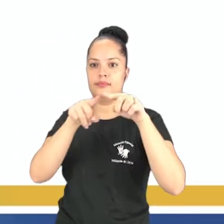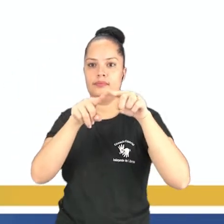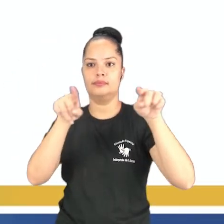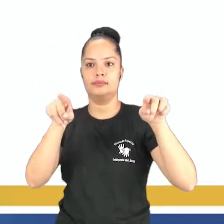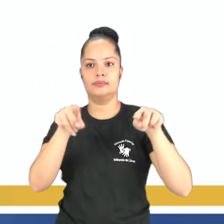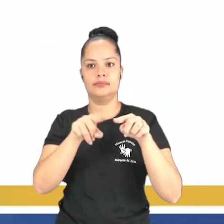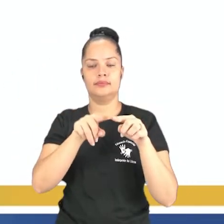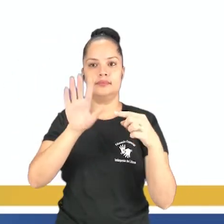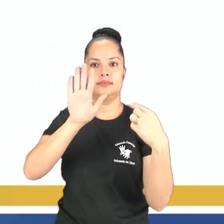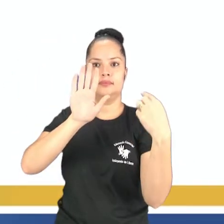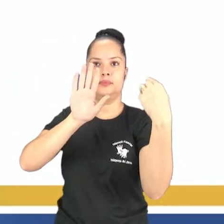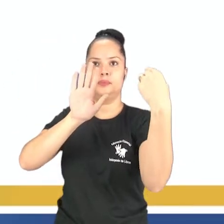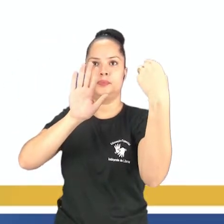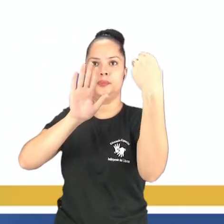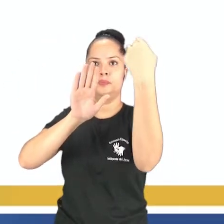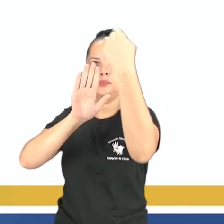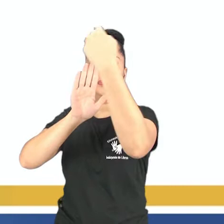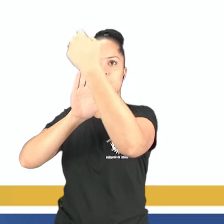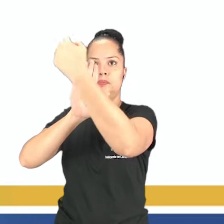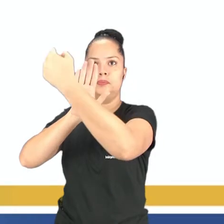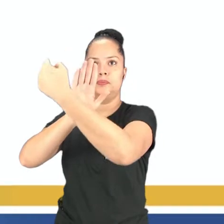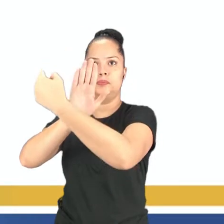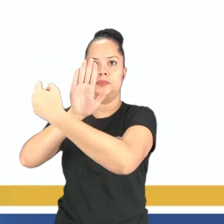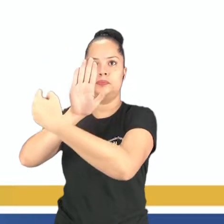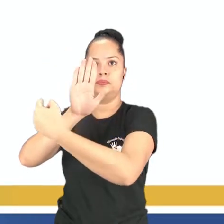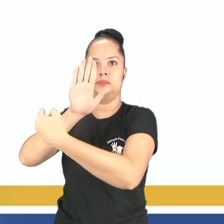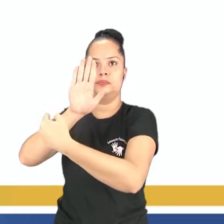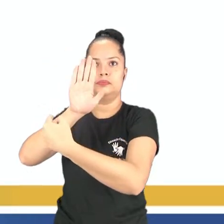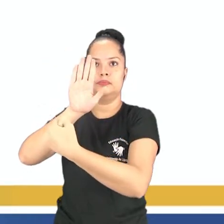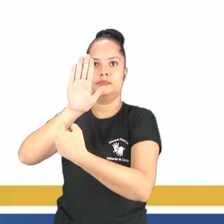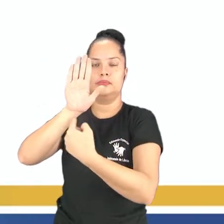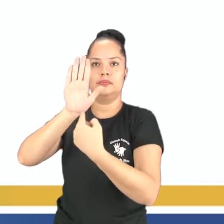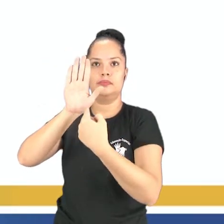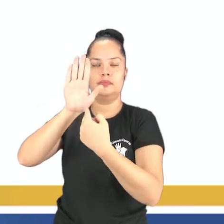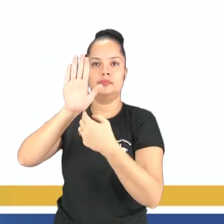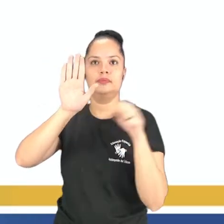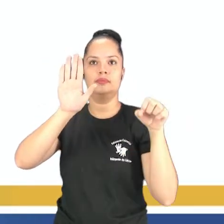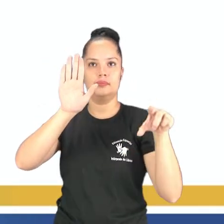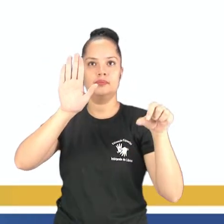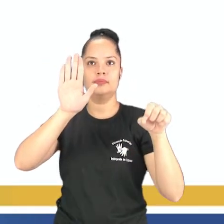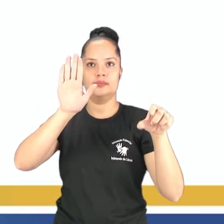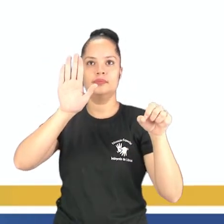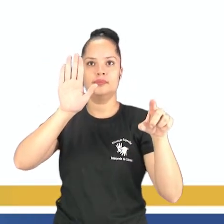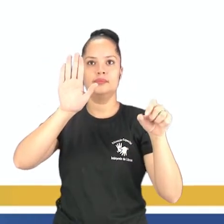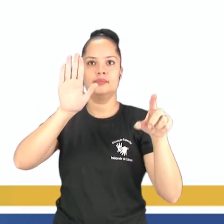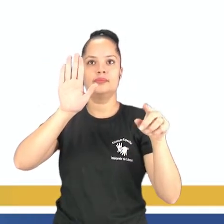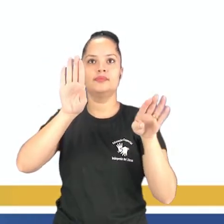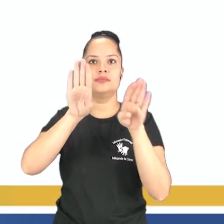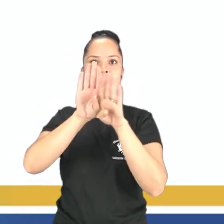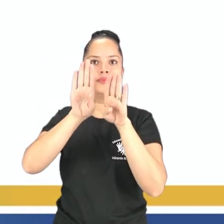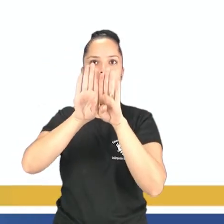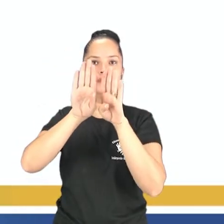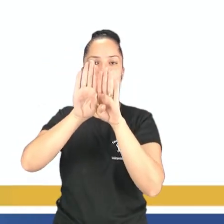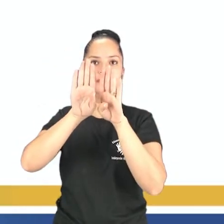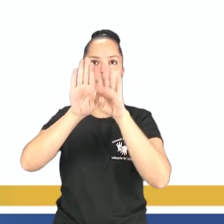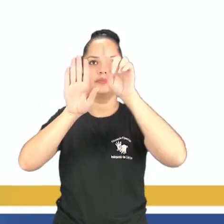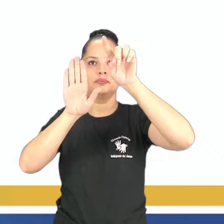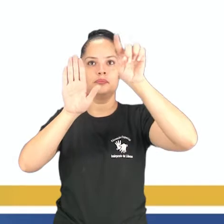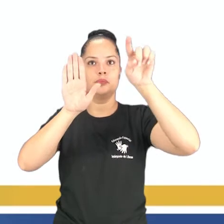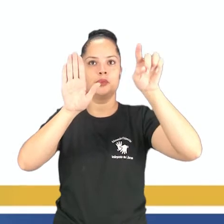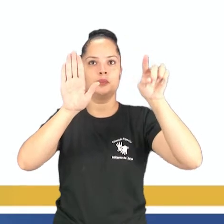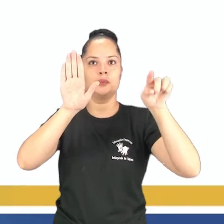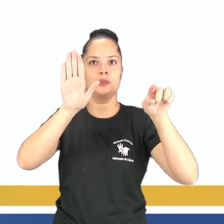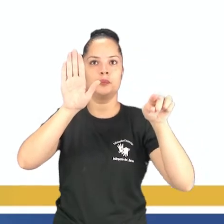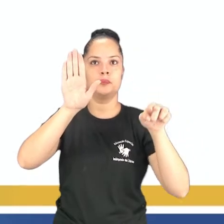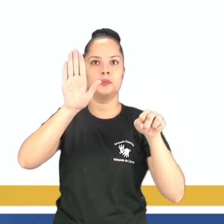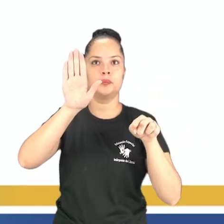ele aparece o giro dele tanto no sentido aí positivo, como acontece no sentido negativo.